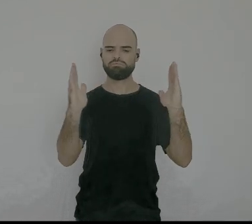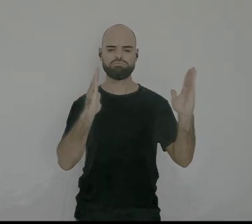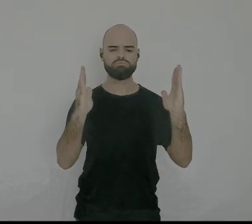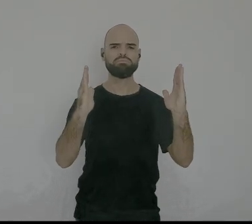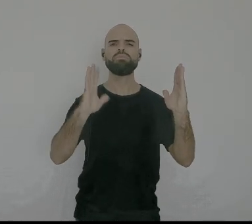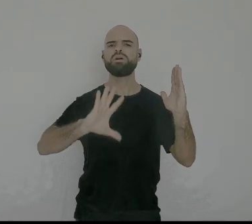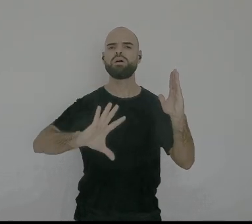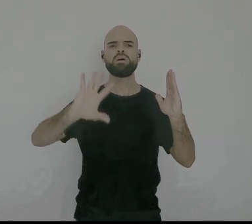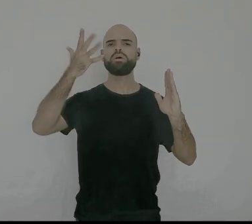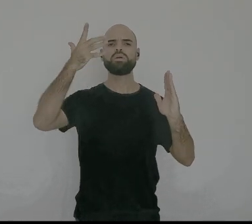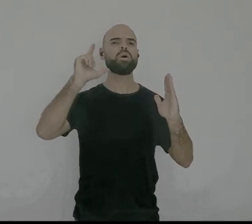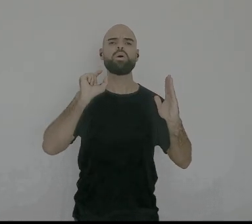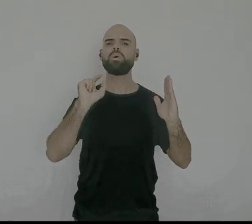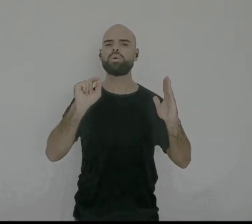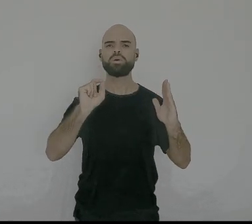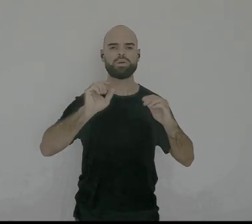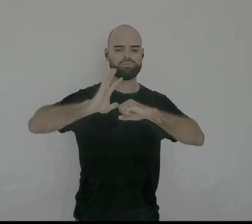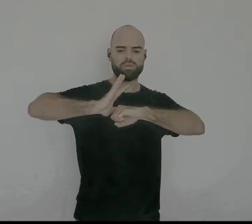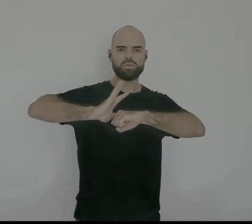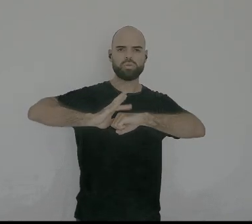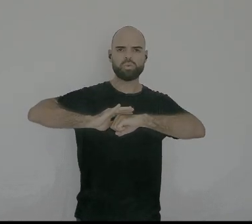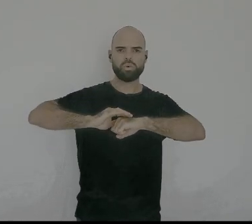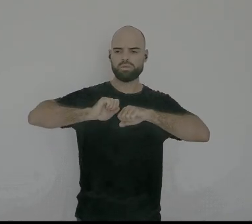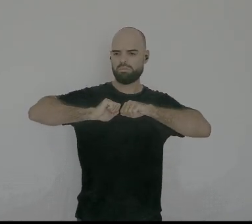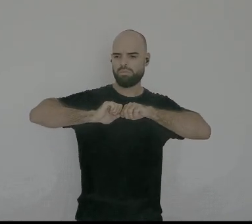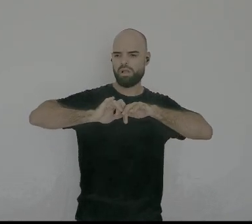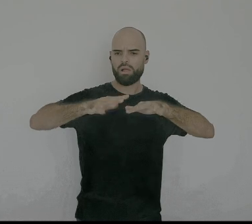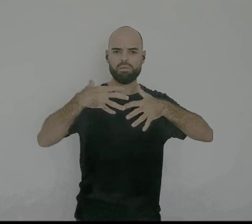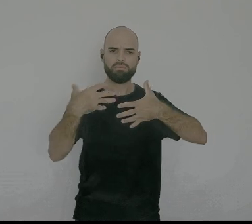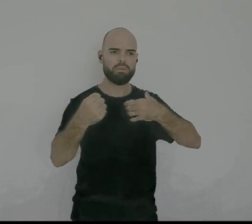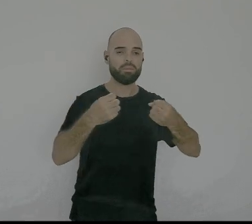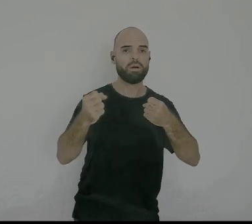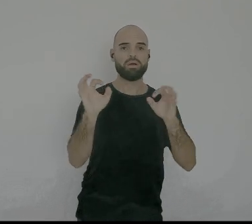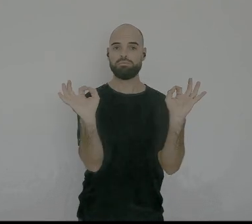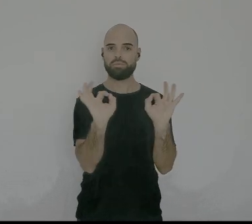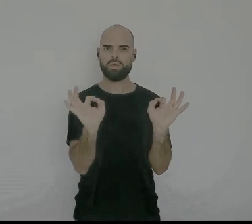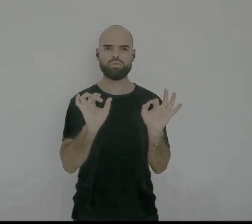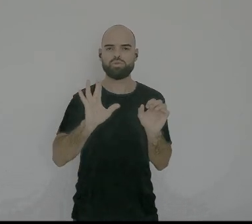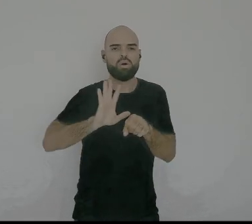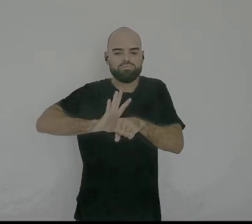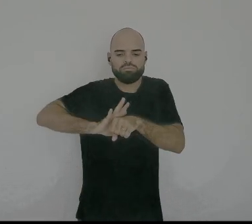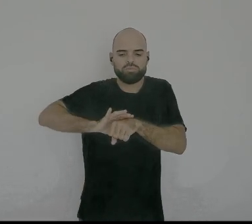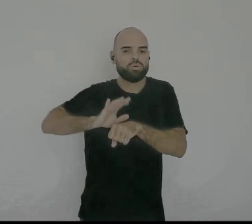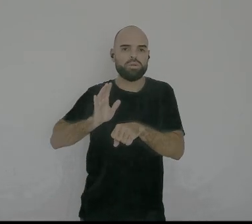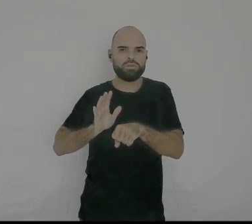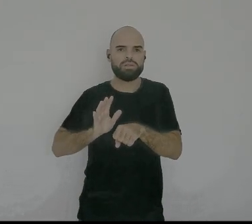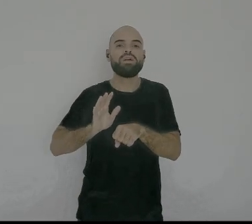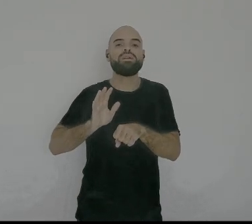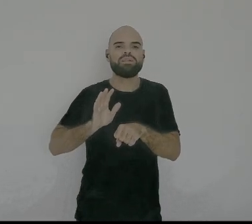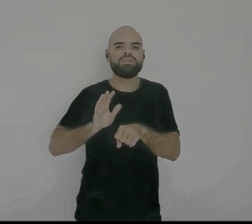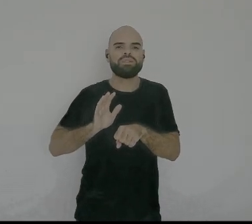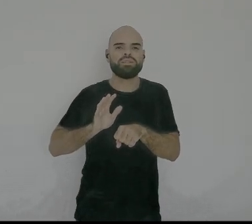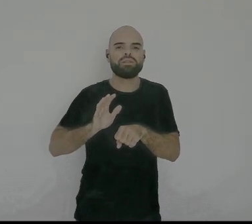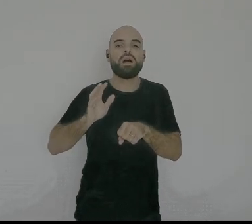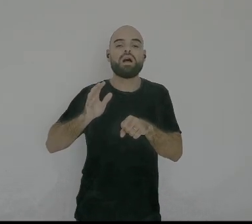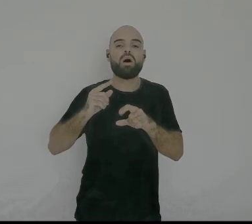2017. O que ocorre nesse período? As doenças não transmissíveis